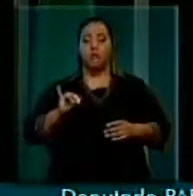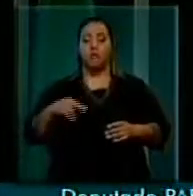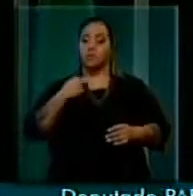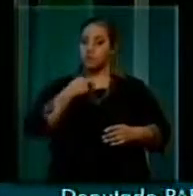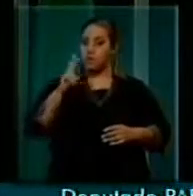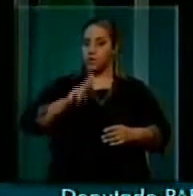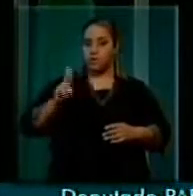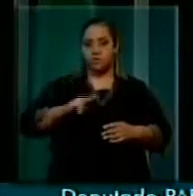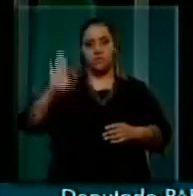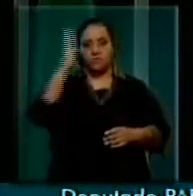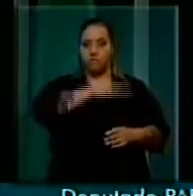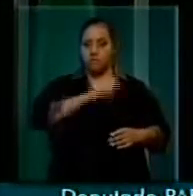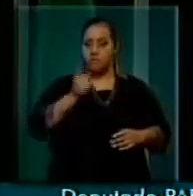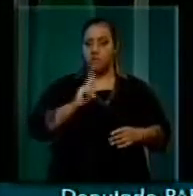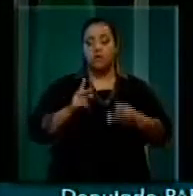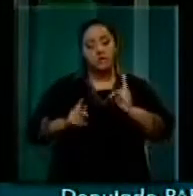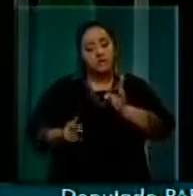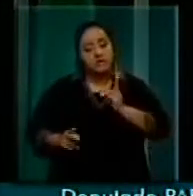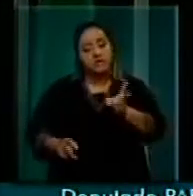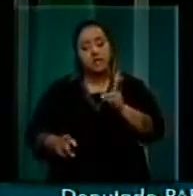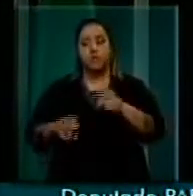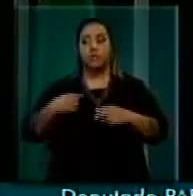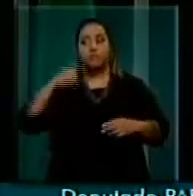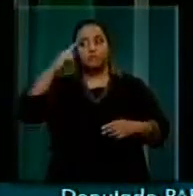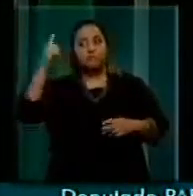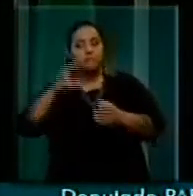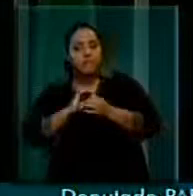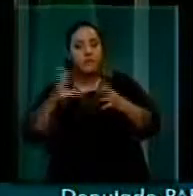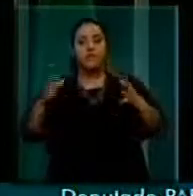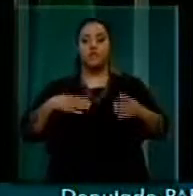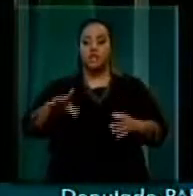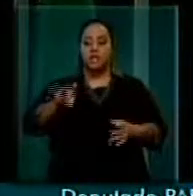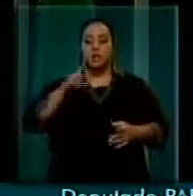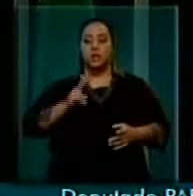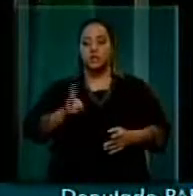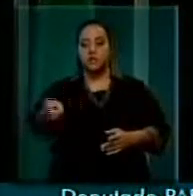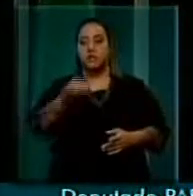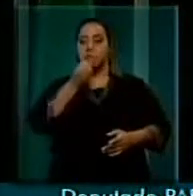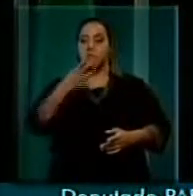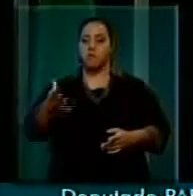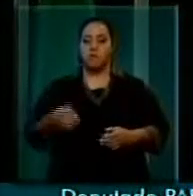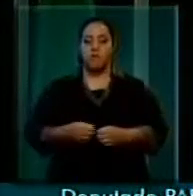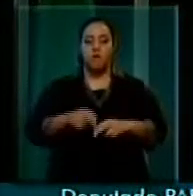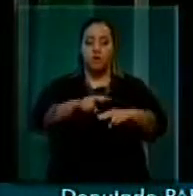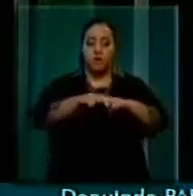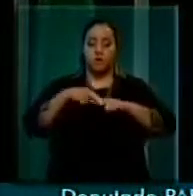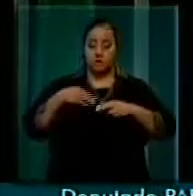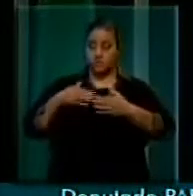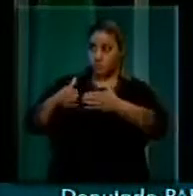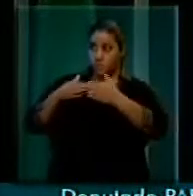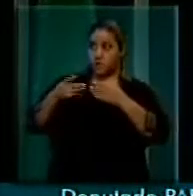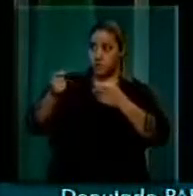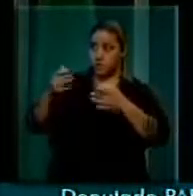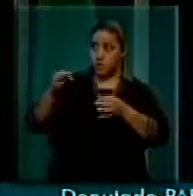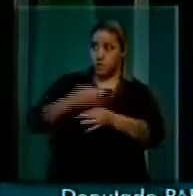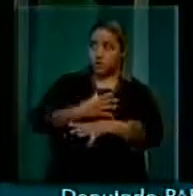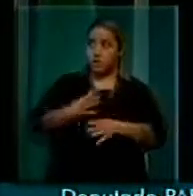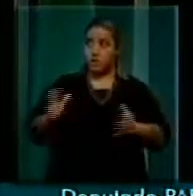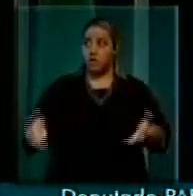mal. O livre-arbítrio deve ser usado sempre para a opção do bem. E eu peço para concluir, senhor presidente.